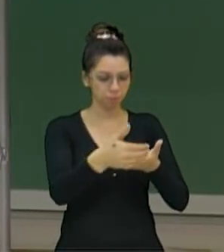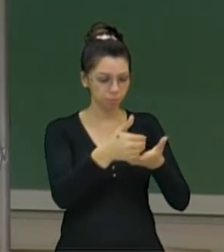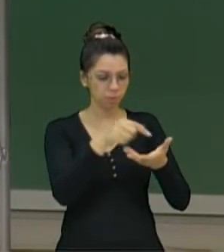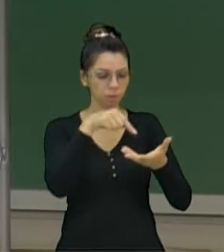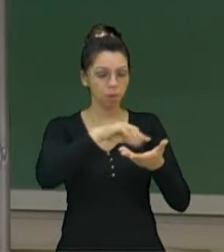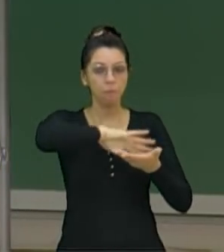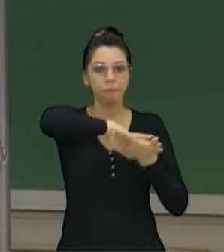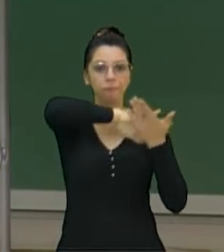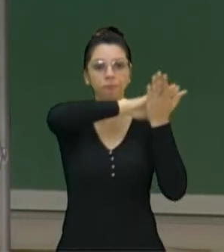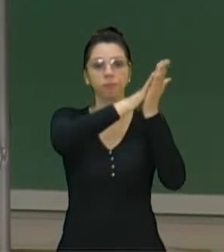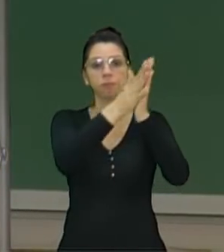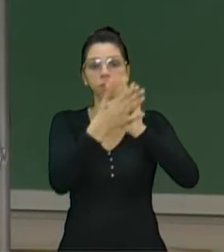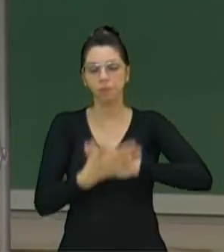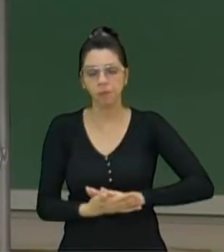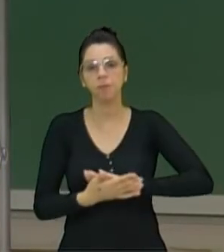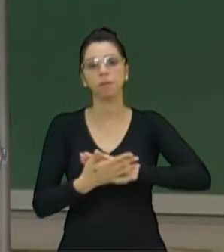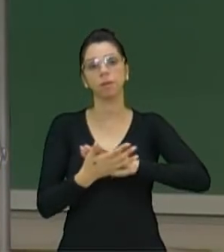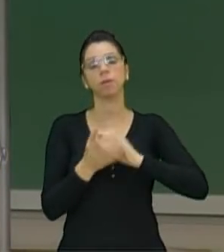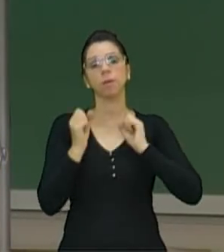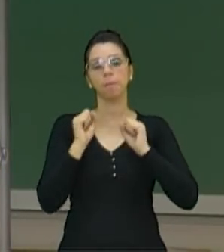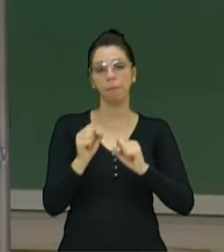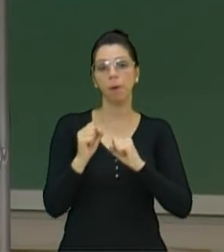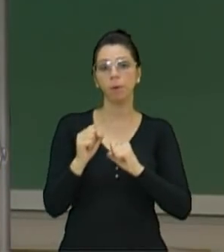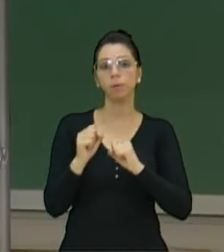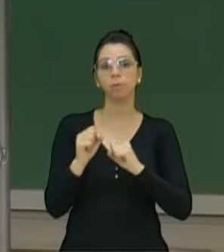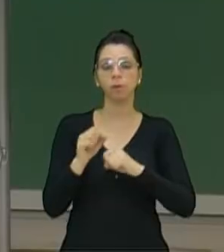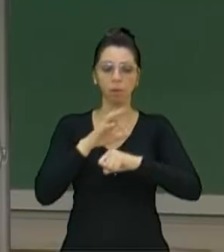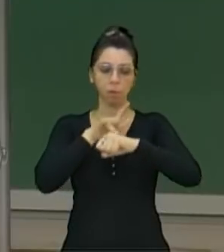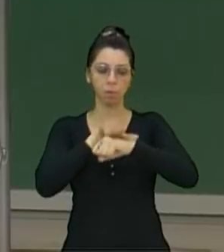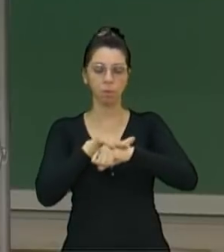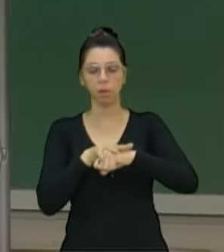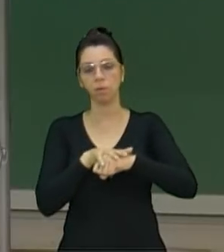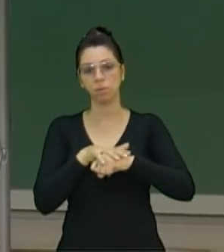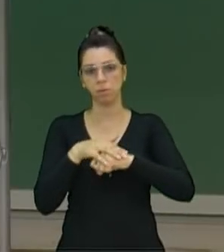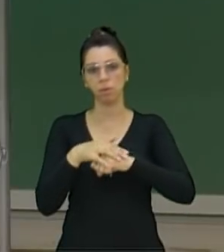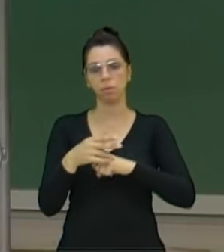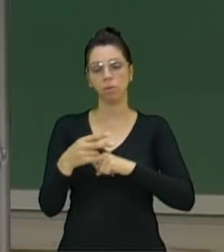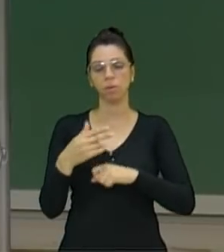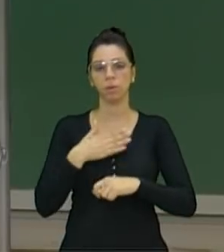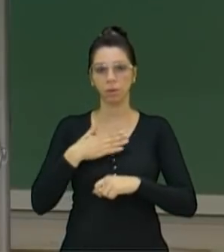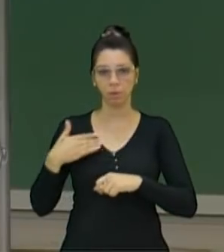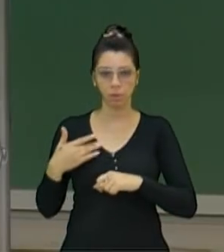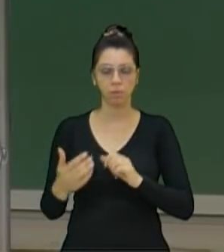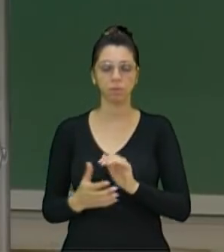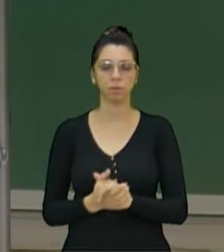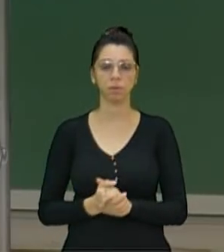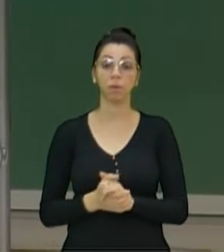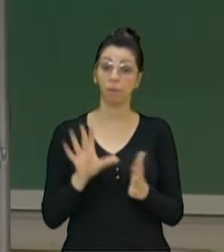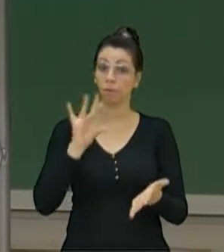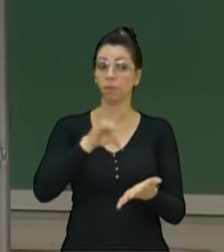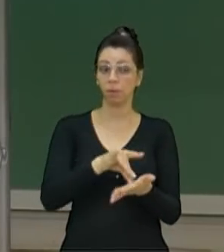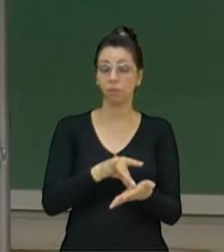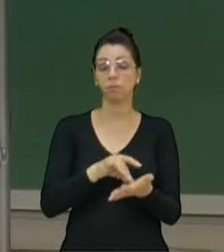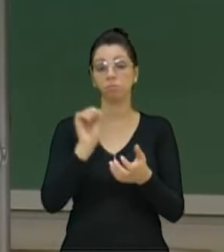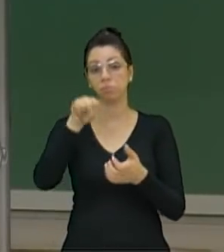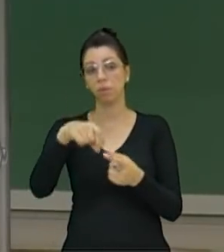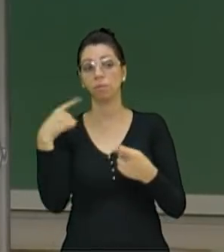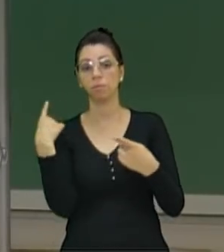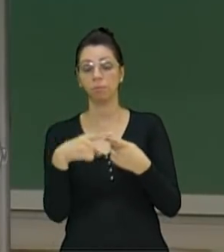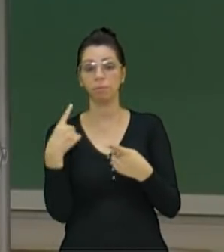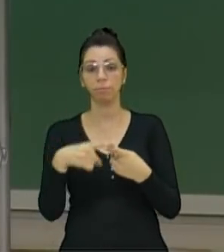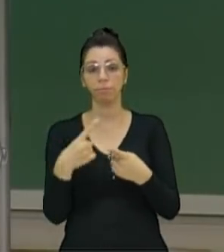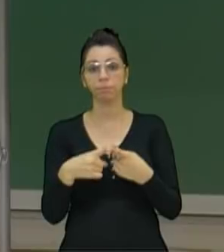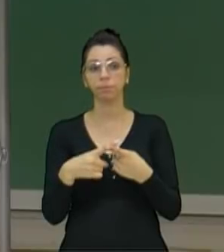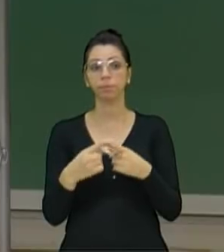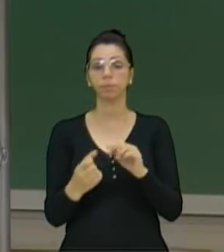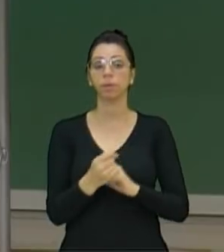destruir aquele agente que poderia nos causar algum problema. Então, ela é verdadeira sim. Por quê? Porque